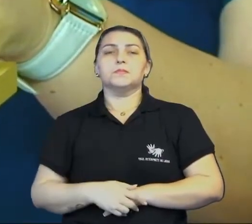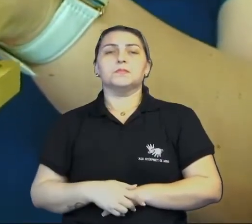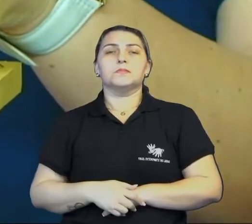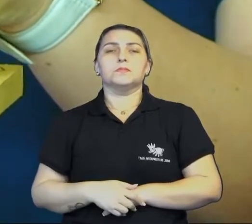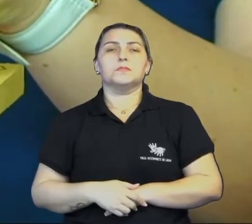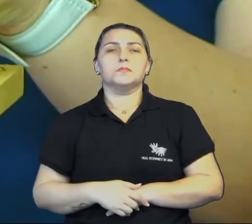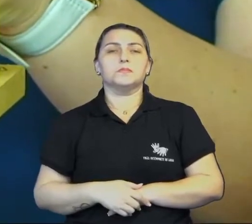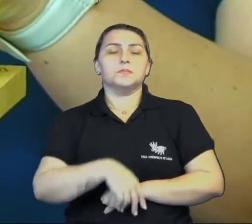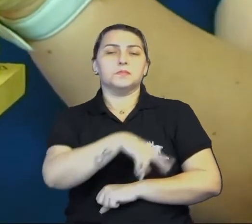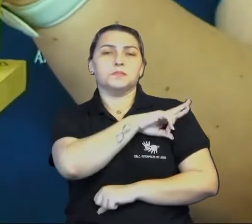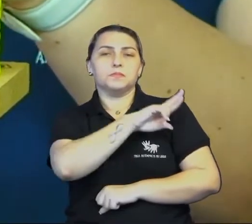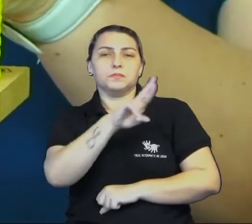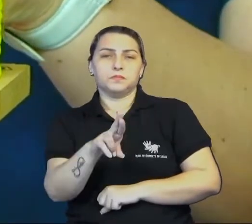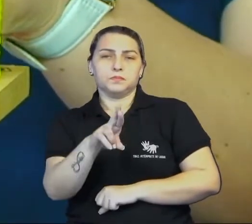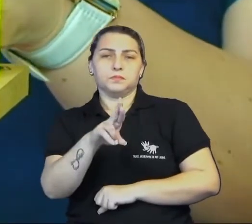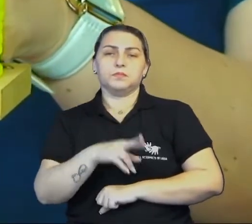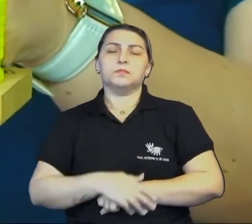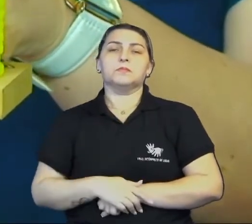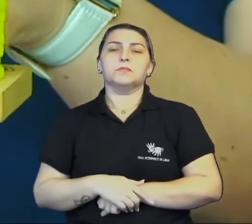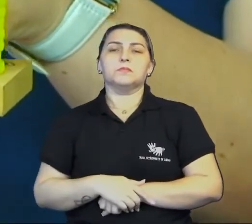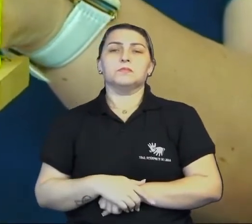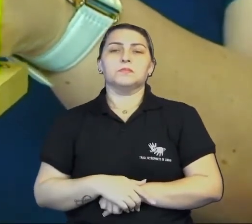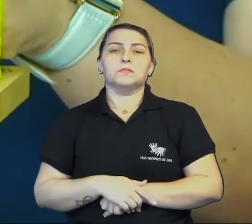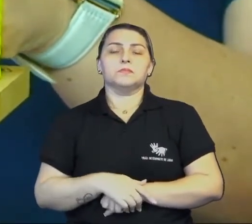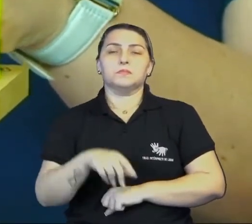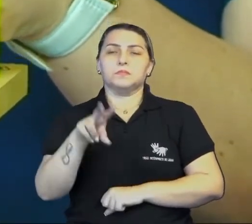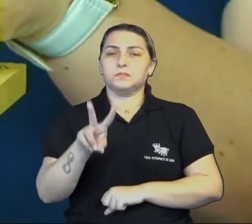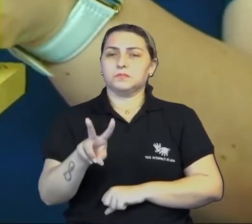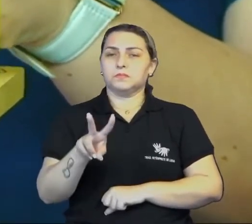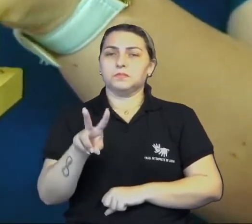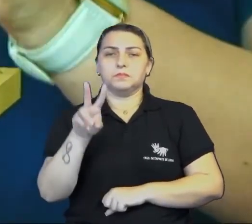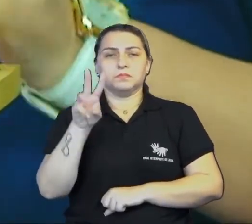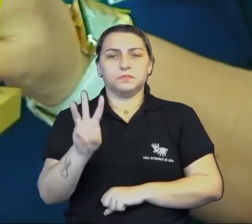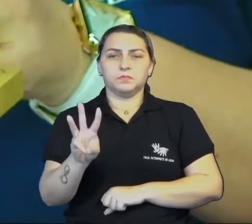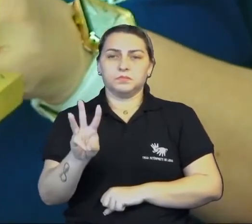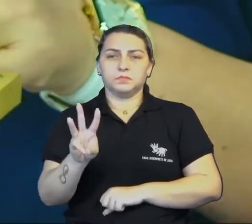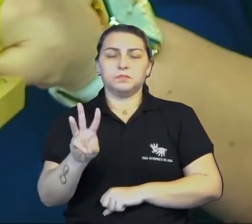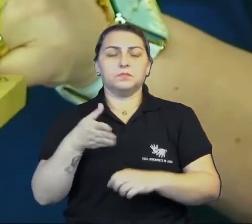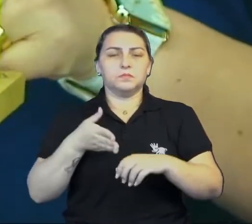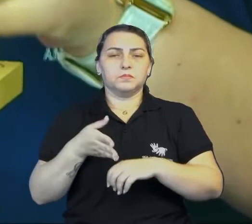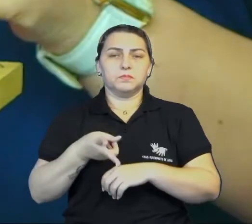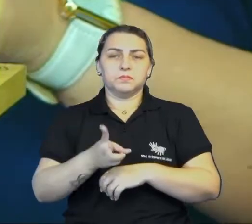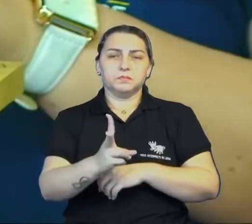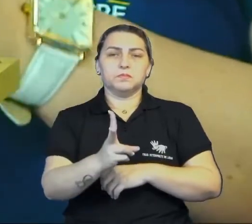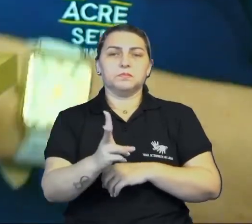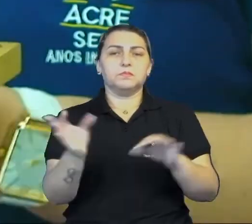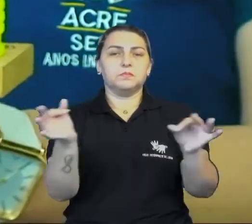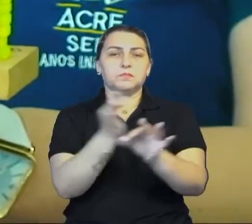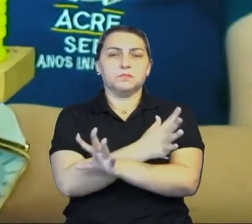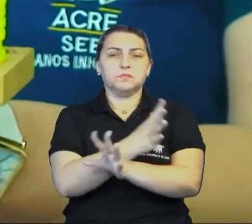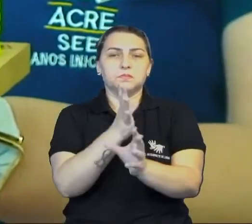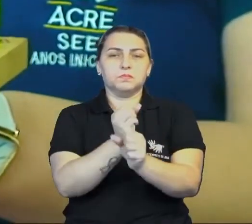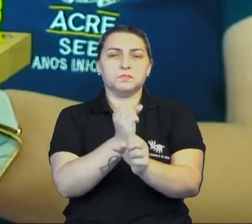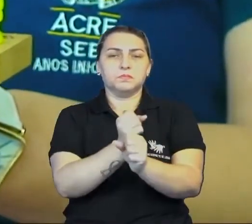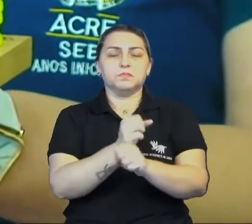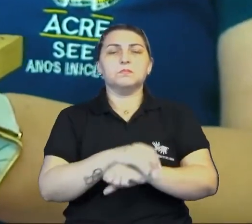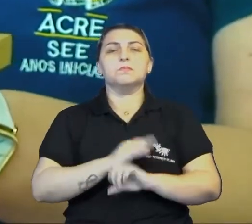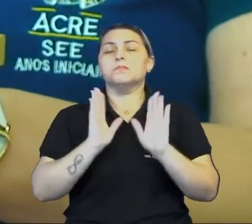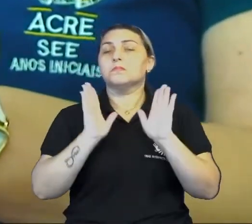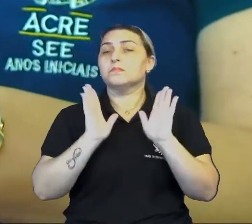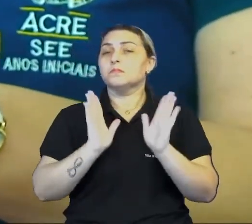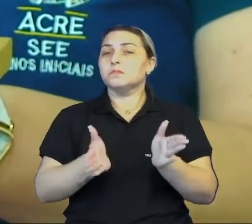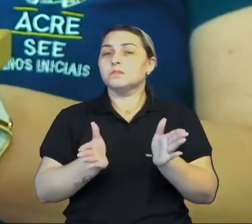né? Porque está representando dezena. Então, eu tenho uma dezena, 2 dezenas, 3 dezenas, até completar o total.